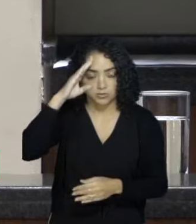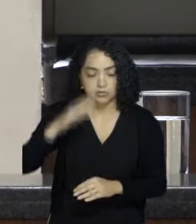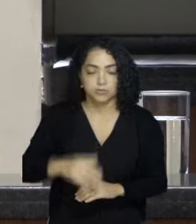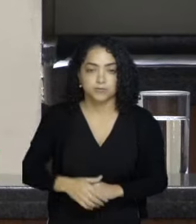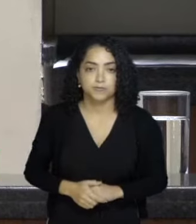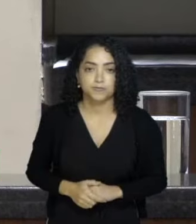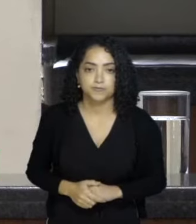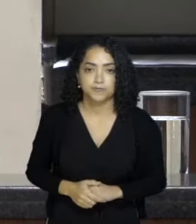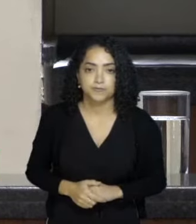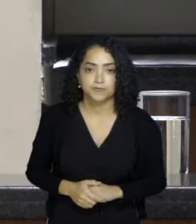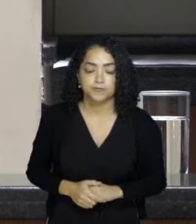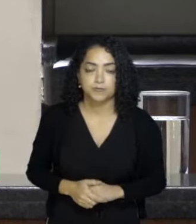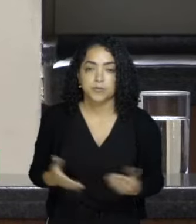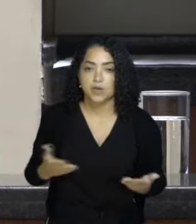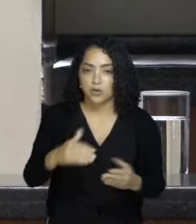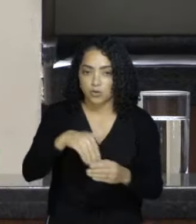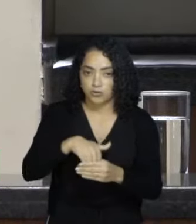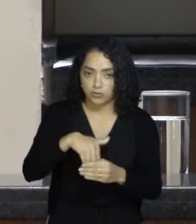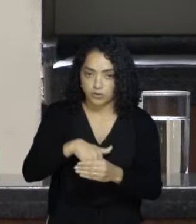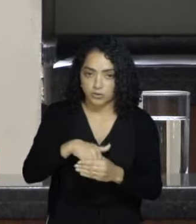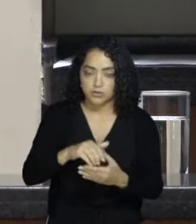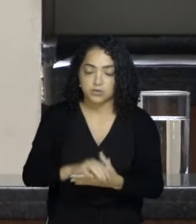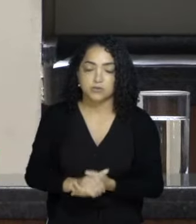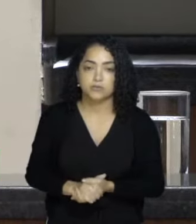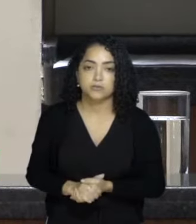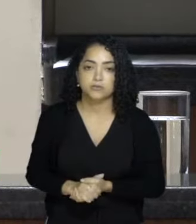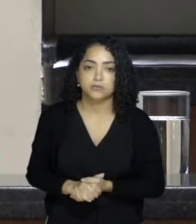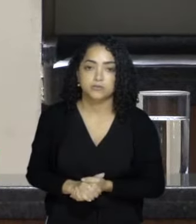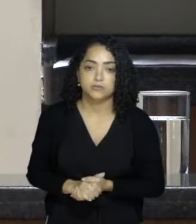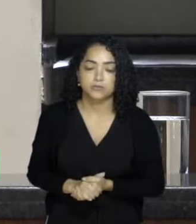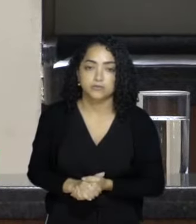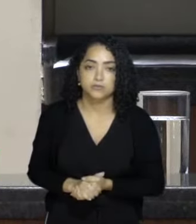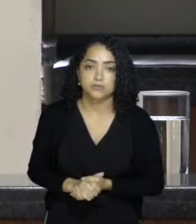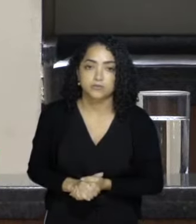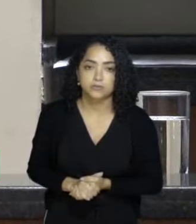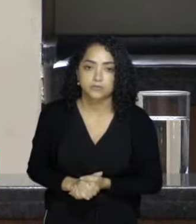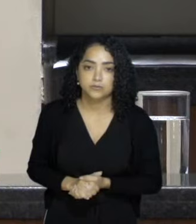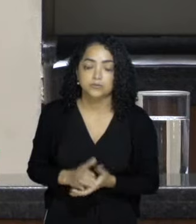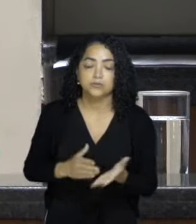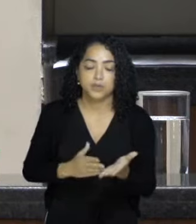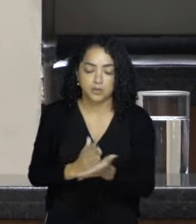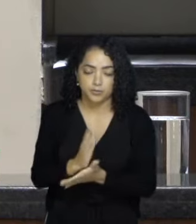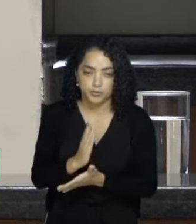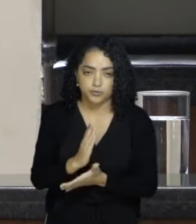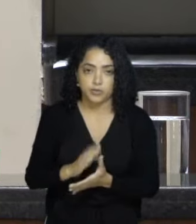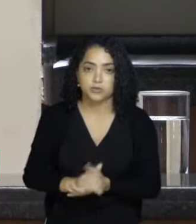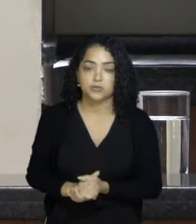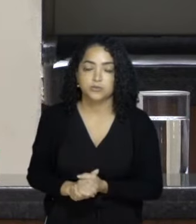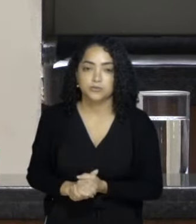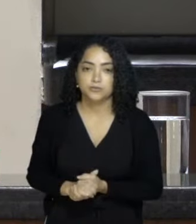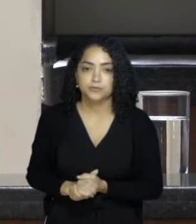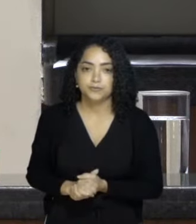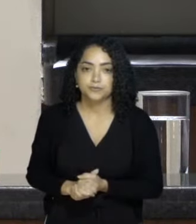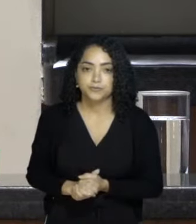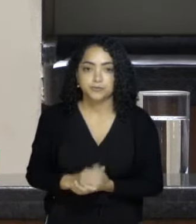Não havendo quem queira discutir, em votação. Deputados que aprovam, permaneçam como se encontram. Aprovado por unanimidade.